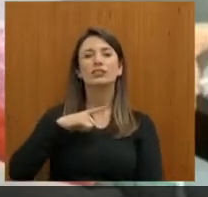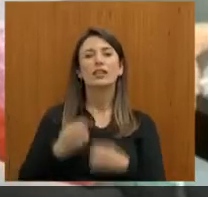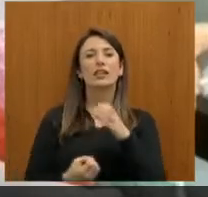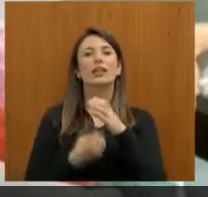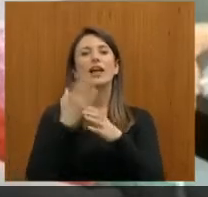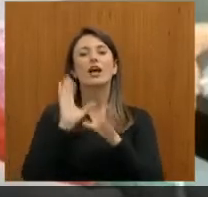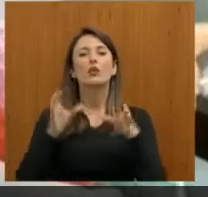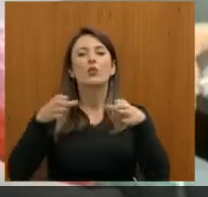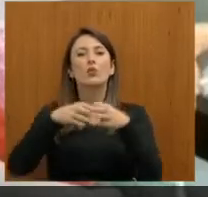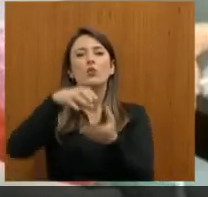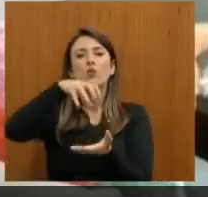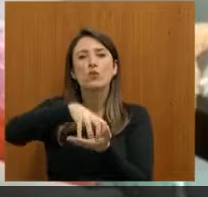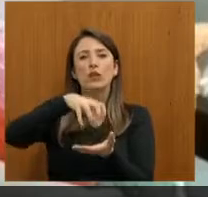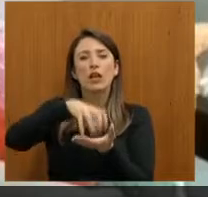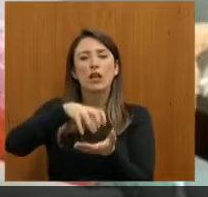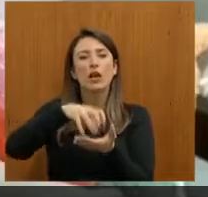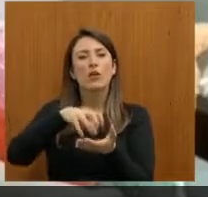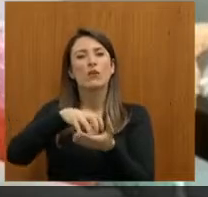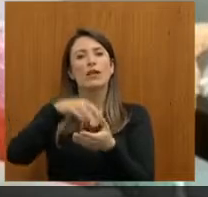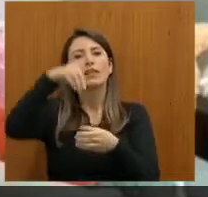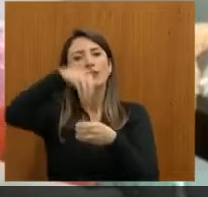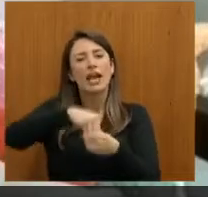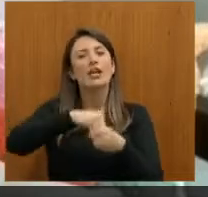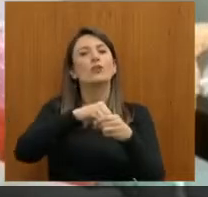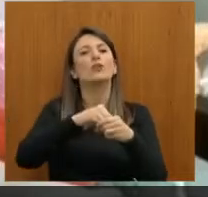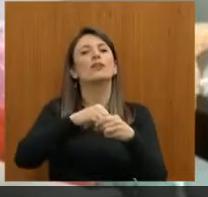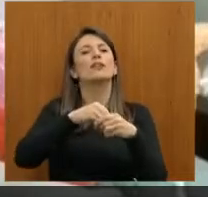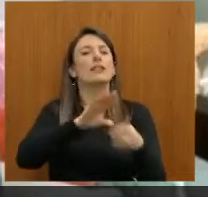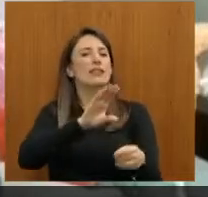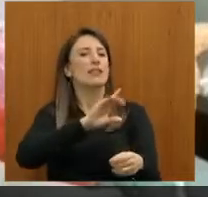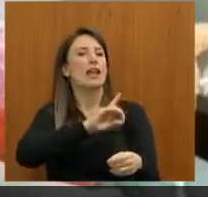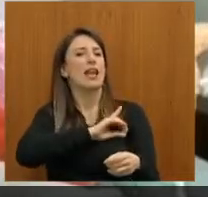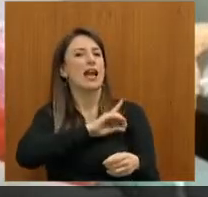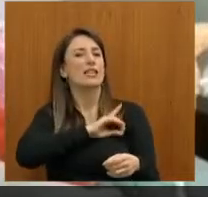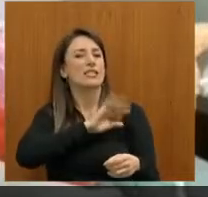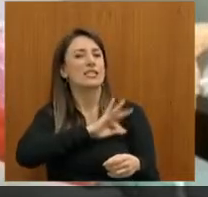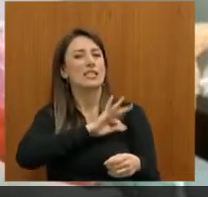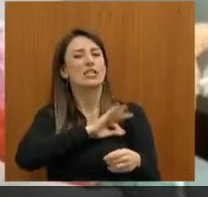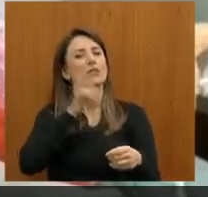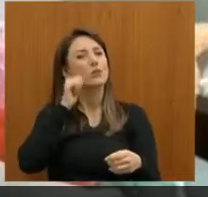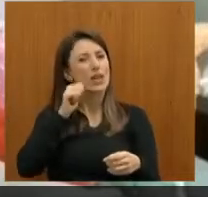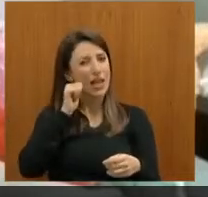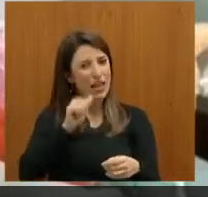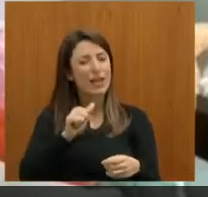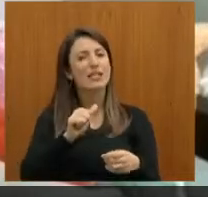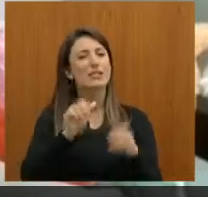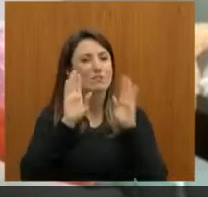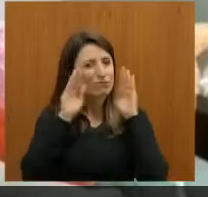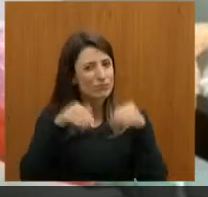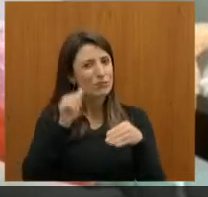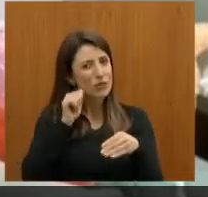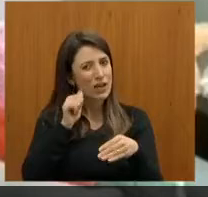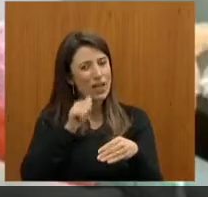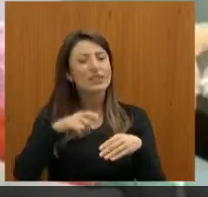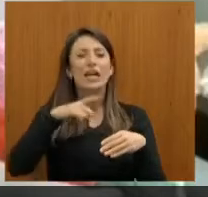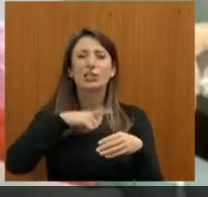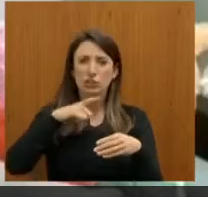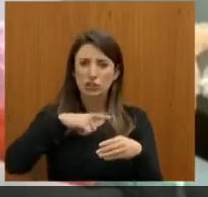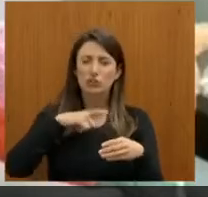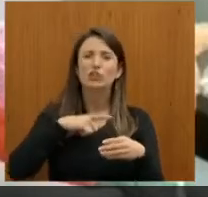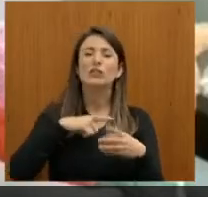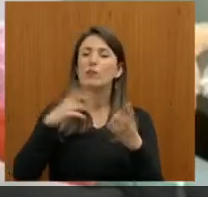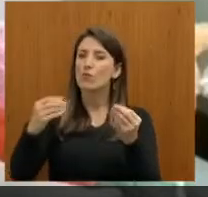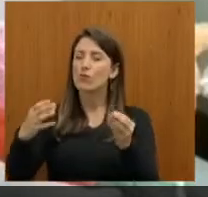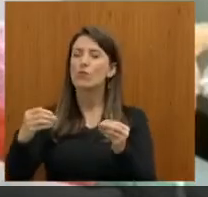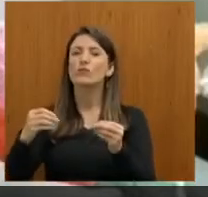dentro da delegacia de mulheres né e havia cada vez mais uma demanda para orientação